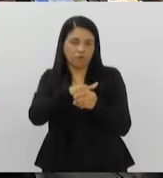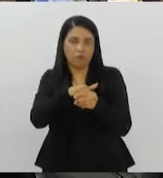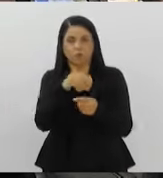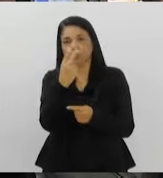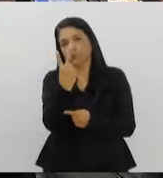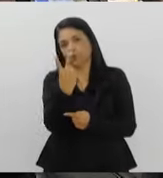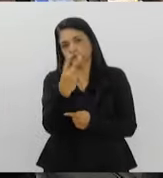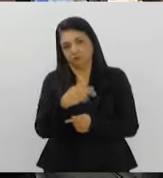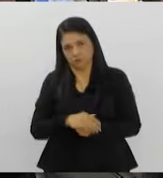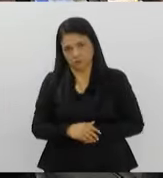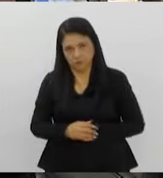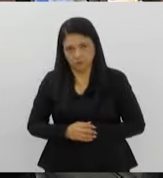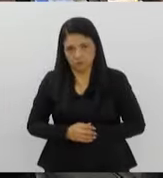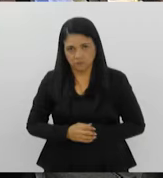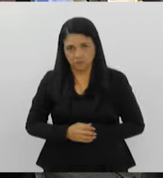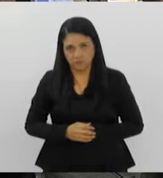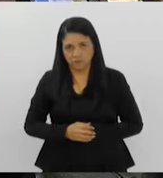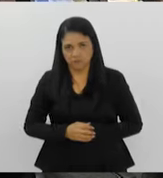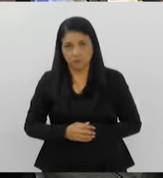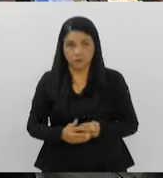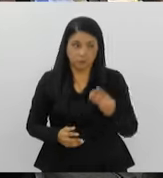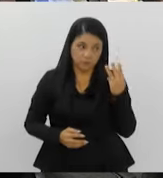favor.